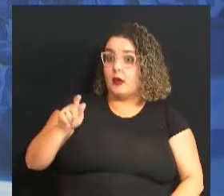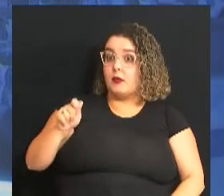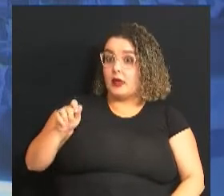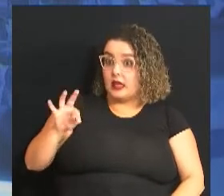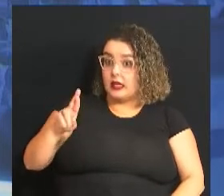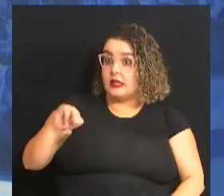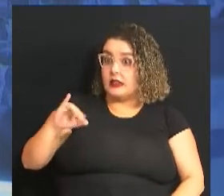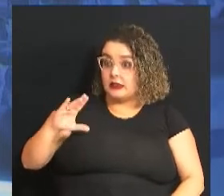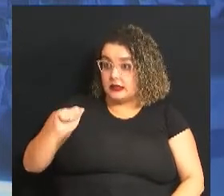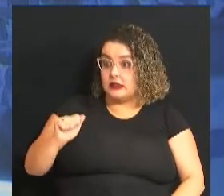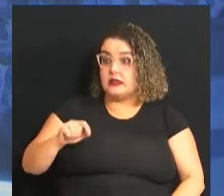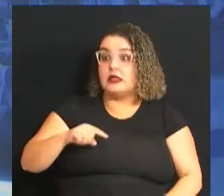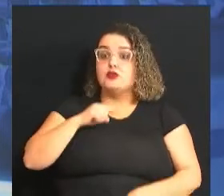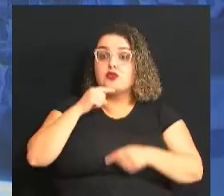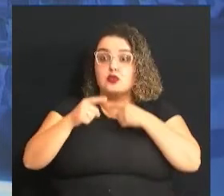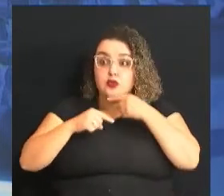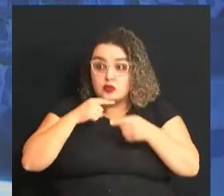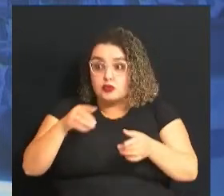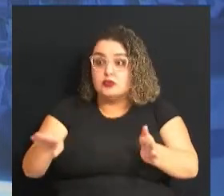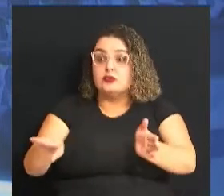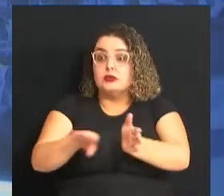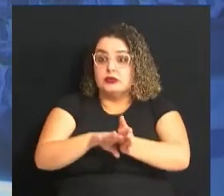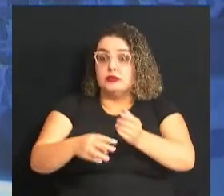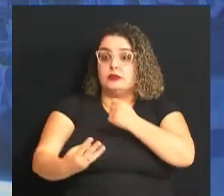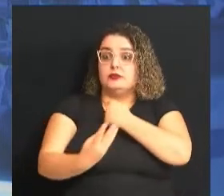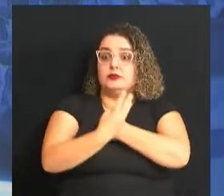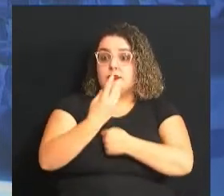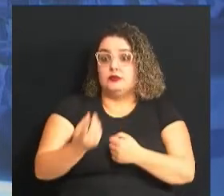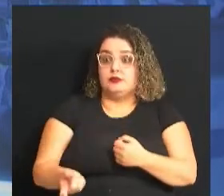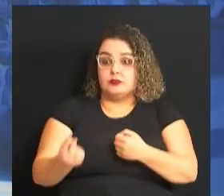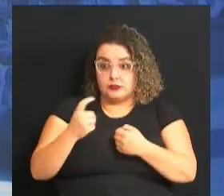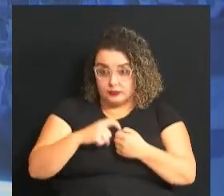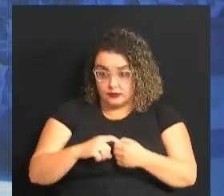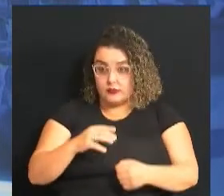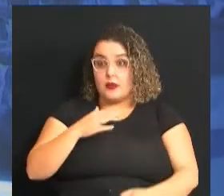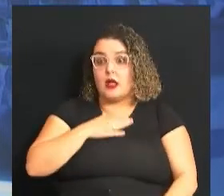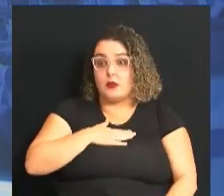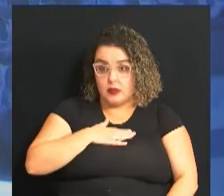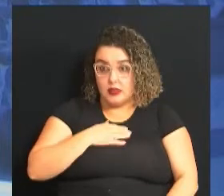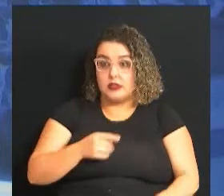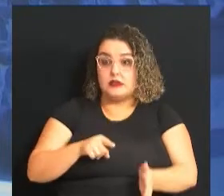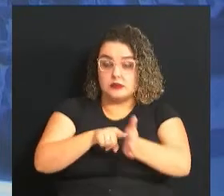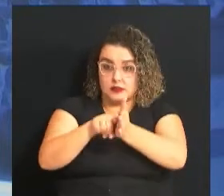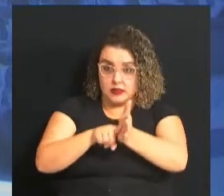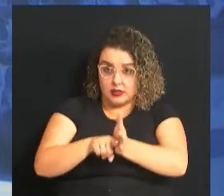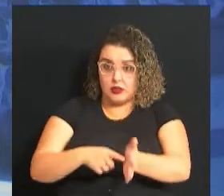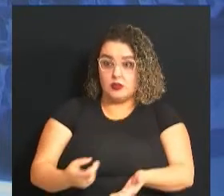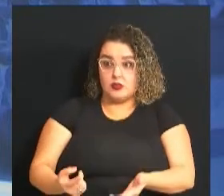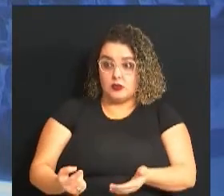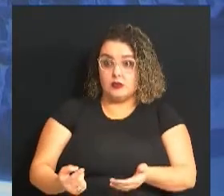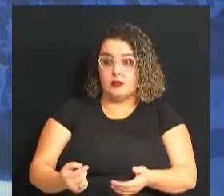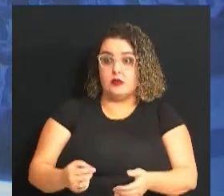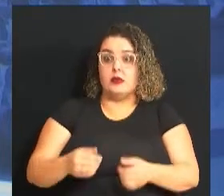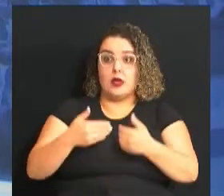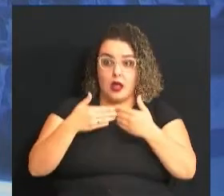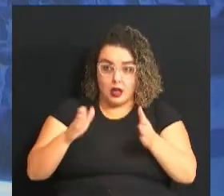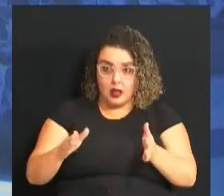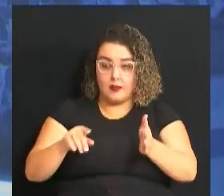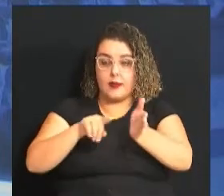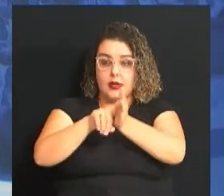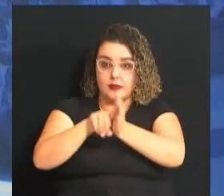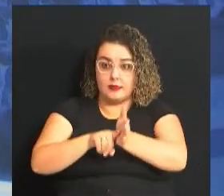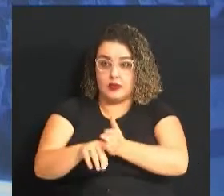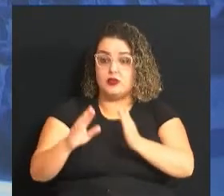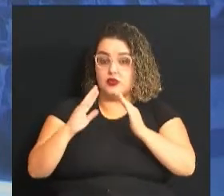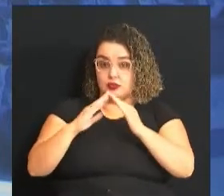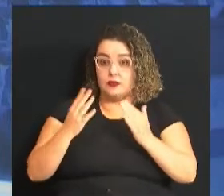já chegando aqui pra gente no nosso WhatsApp. Eu vou voltar aqui para as minhas perguntas daqui a pouquinho, para abrir as perguntas para o pessoal de casa. Olha lá,